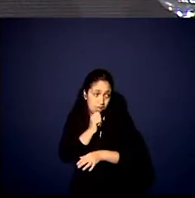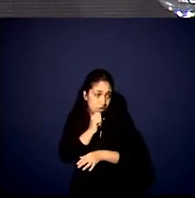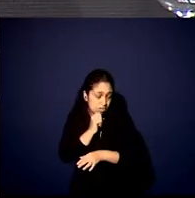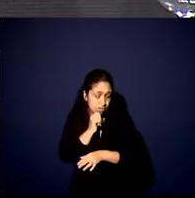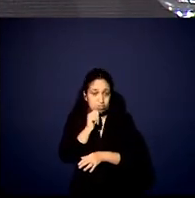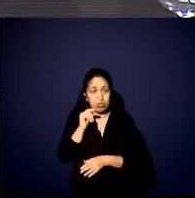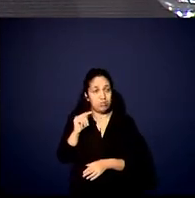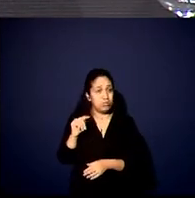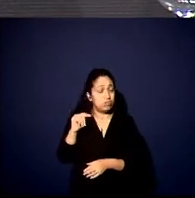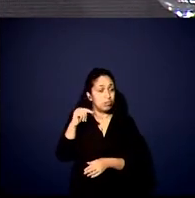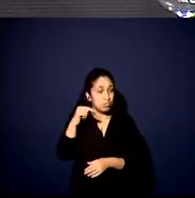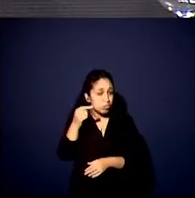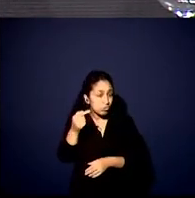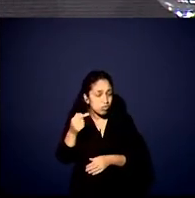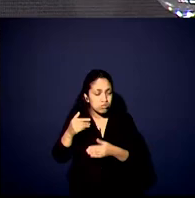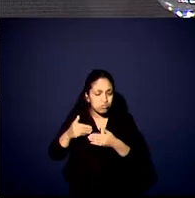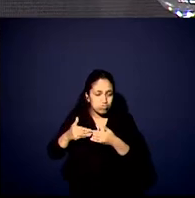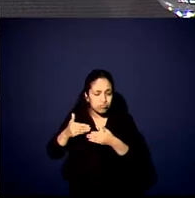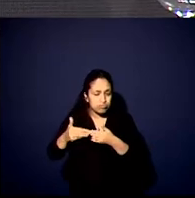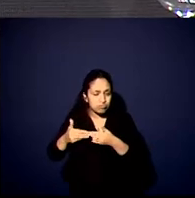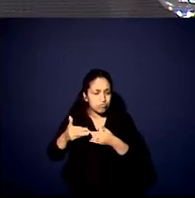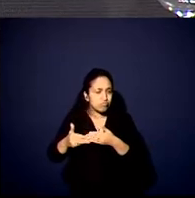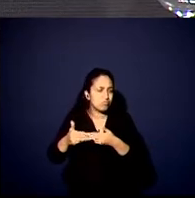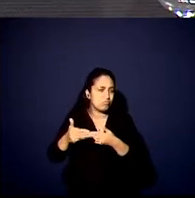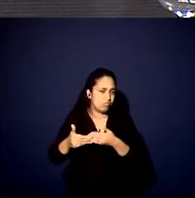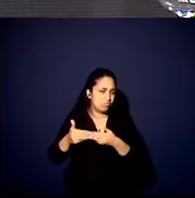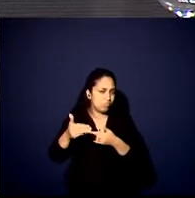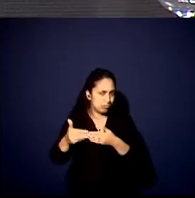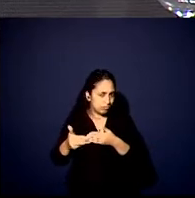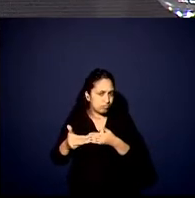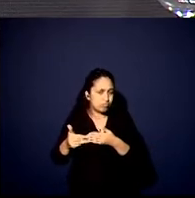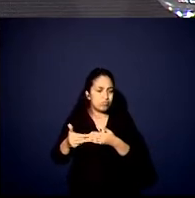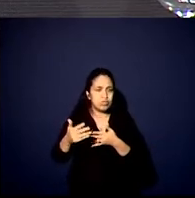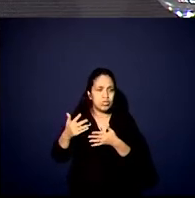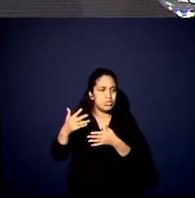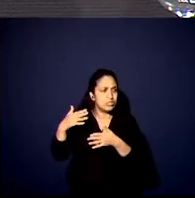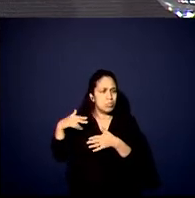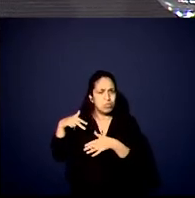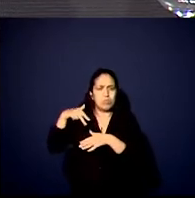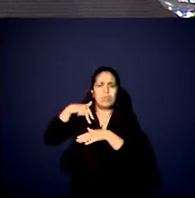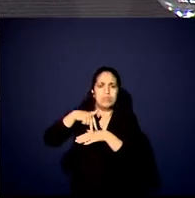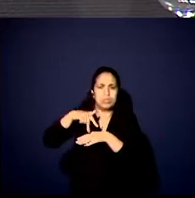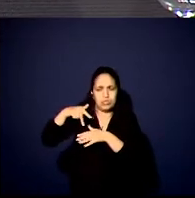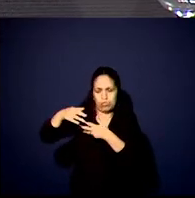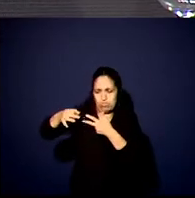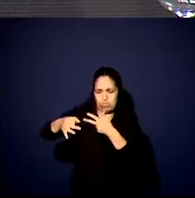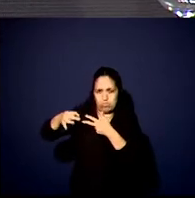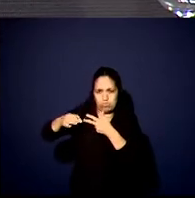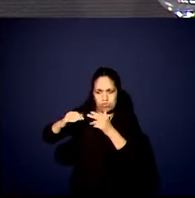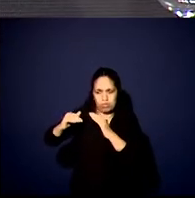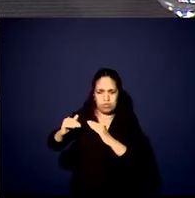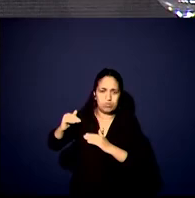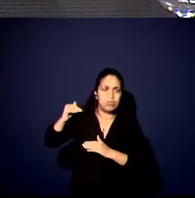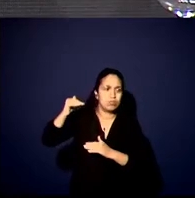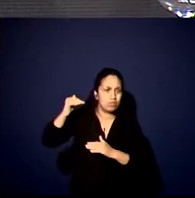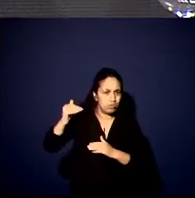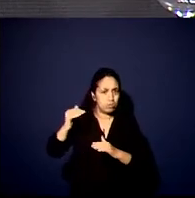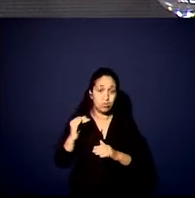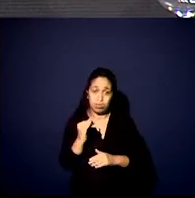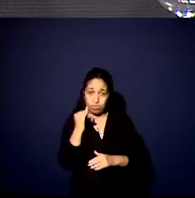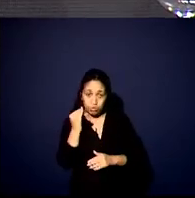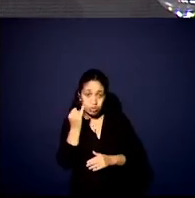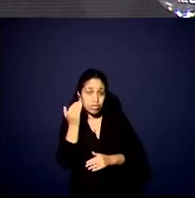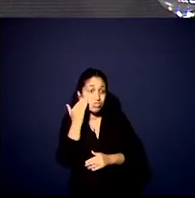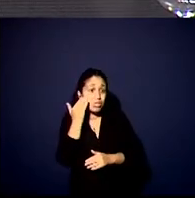teremos algum tempo em que essa esse protagonismo do Judiciário será bastante elevado e é importante